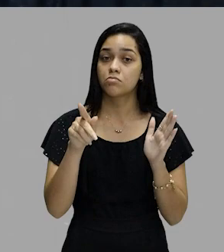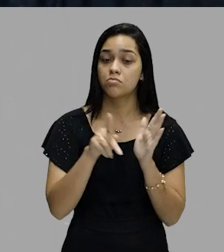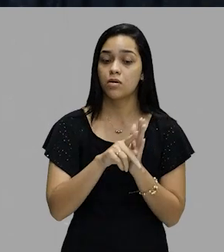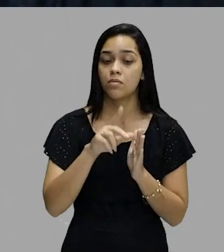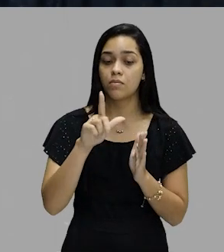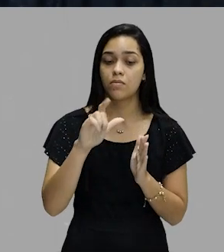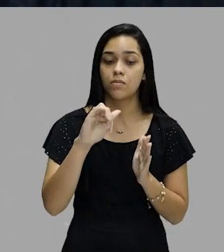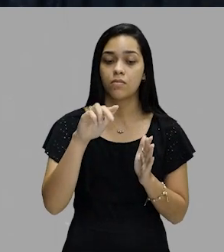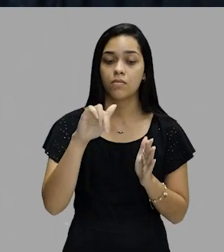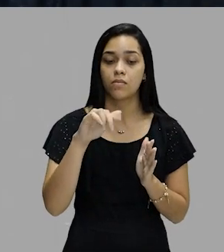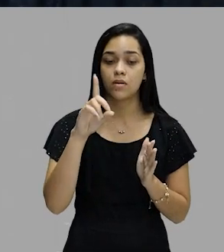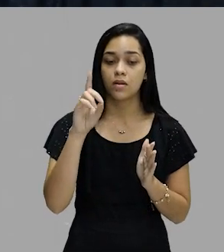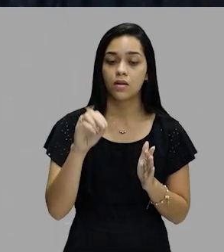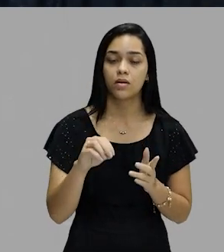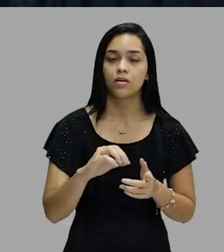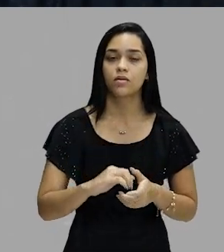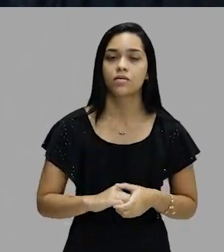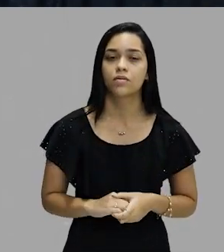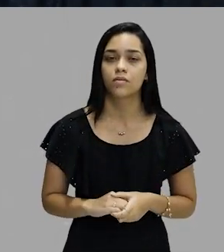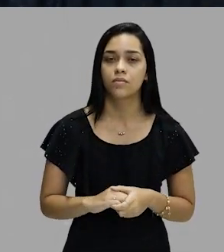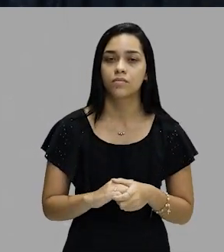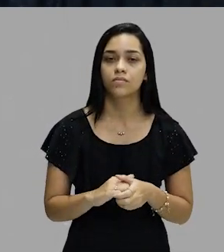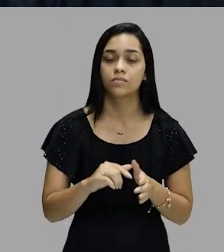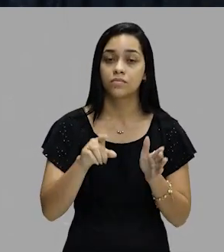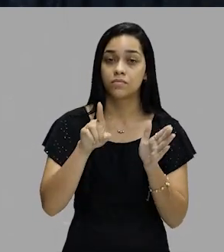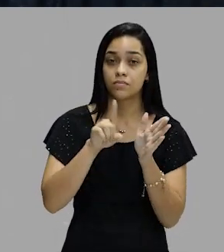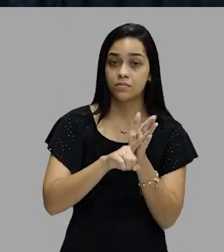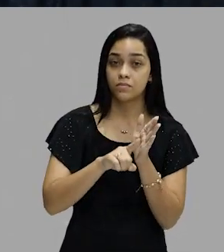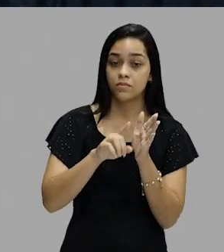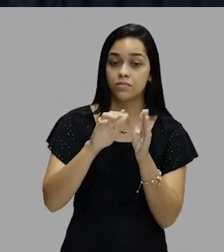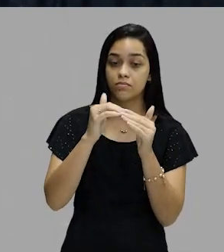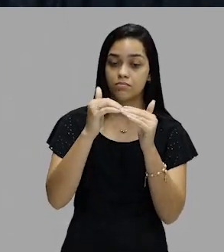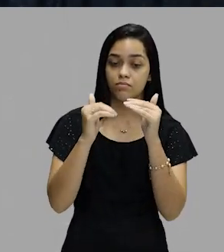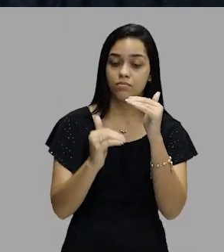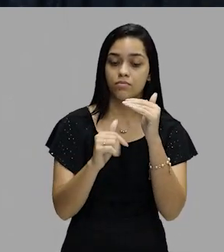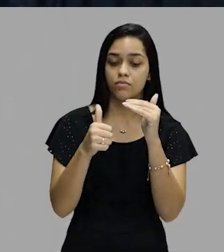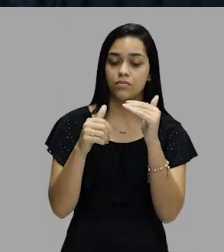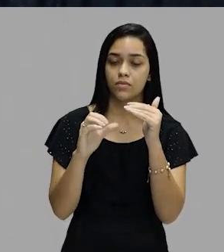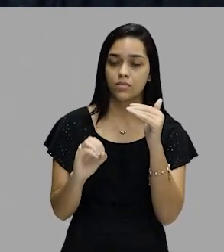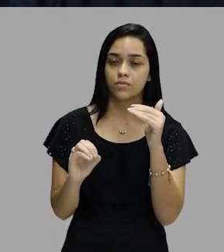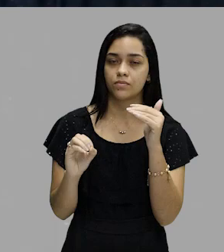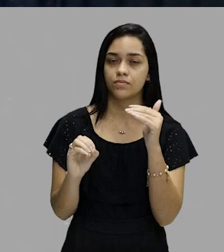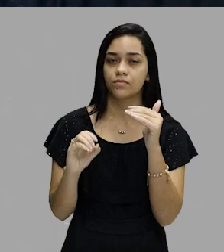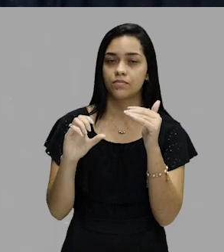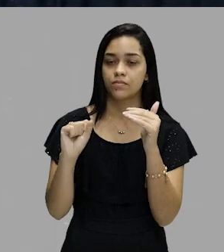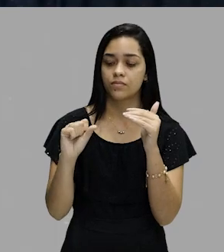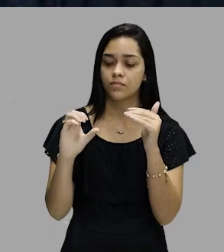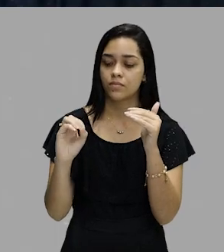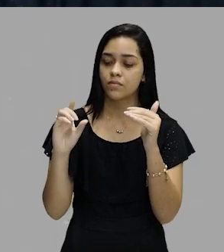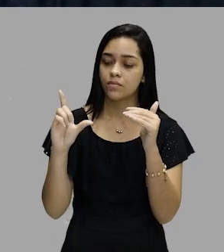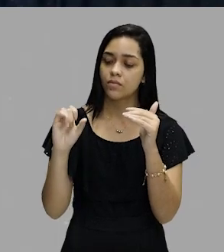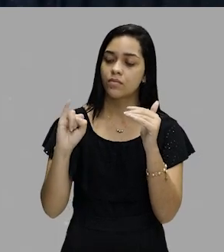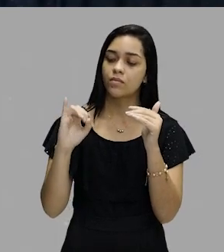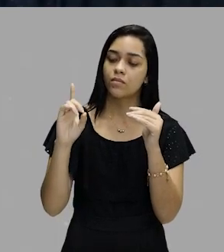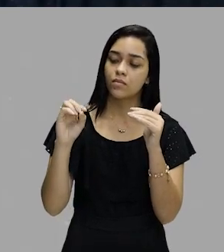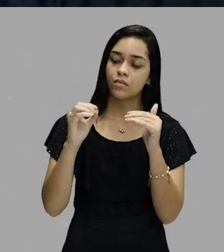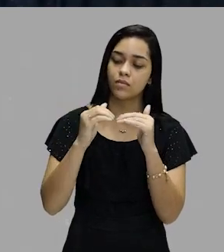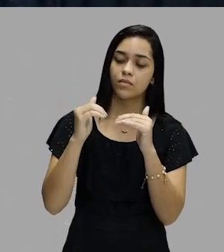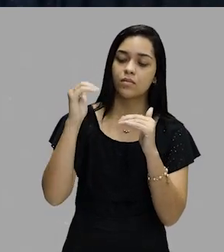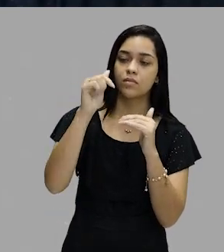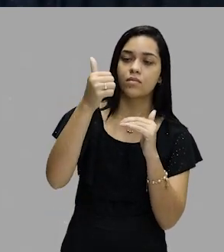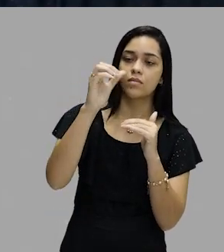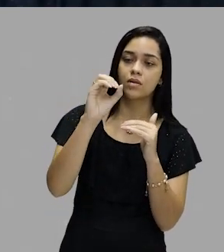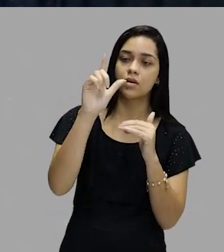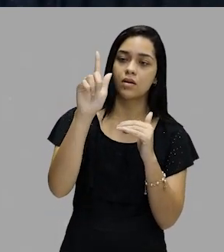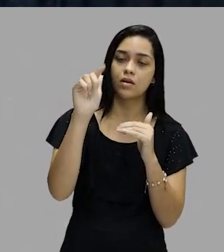líquido. Certo? Abaixo de menos 10 é sólido e acima do 10